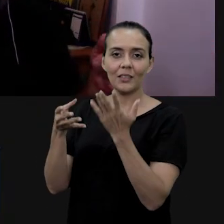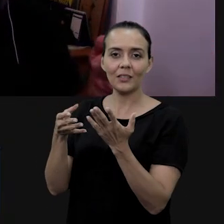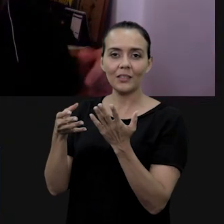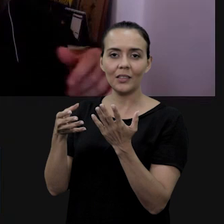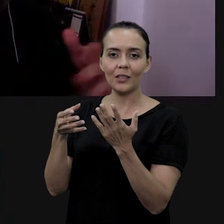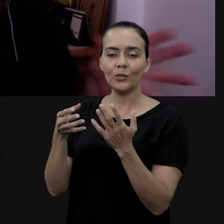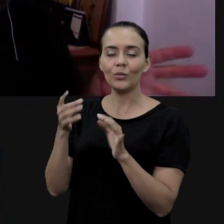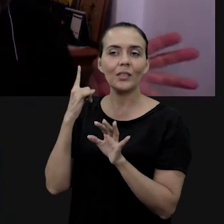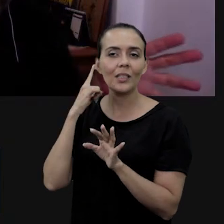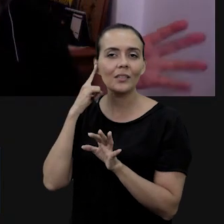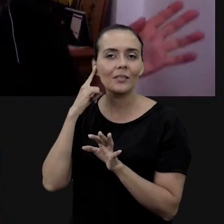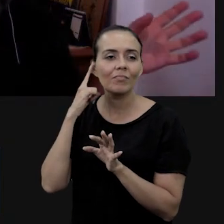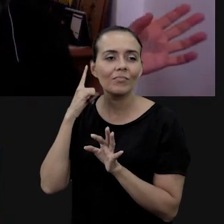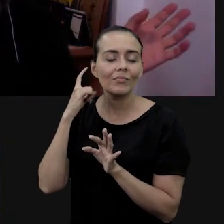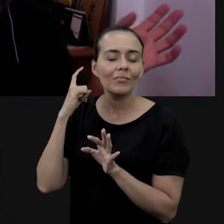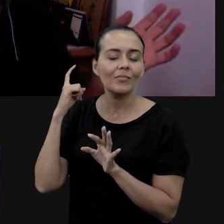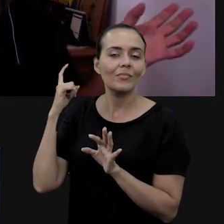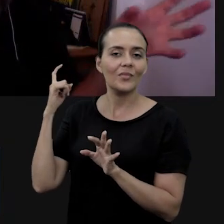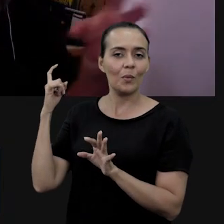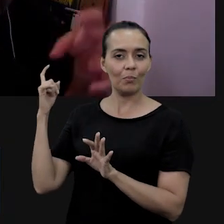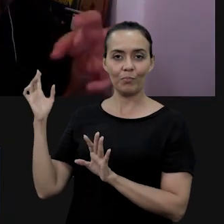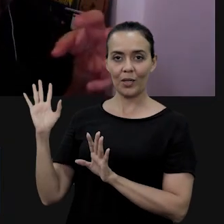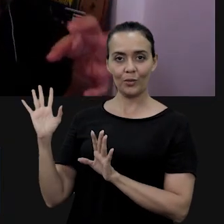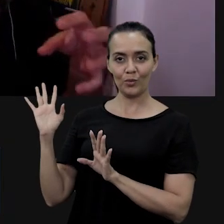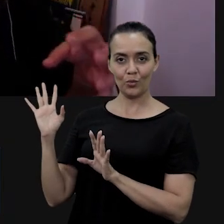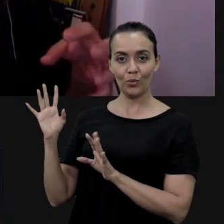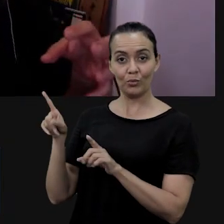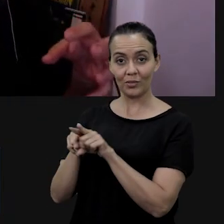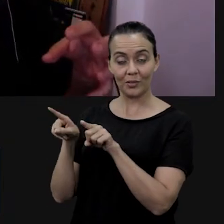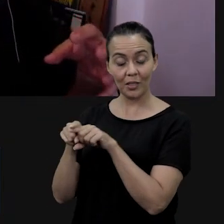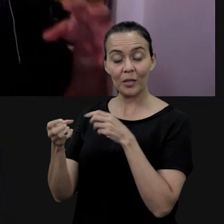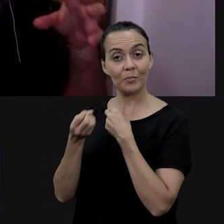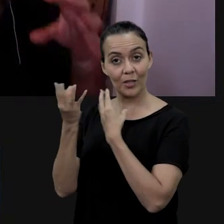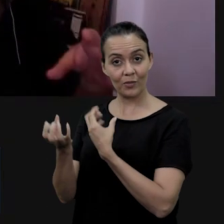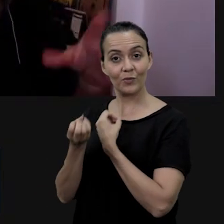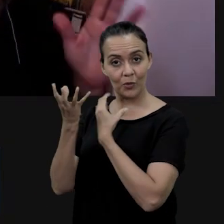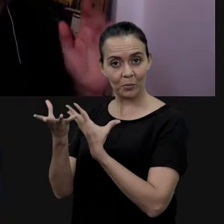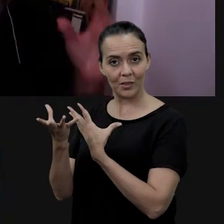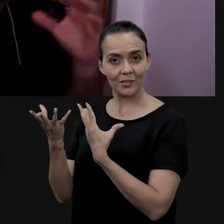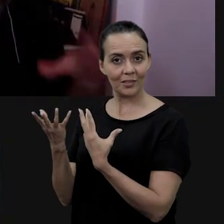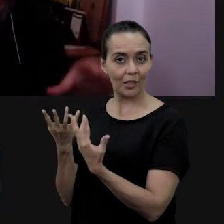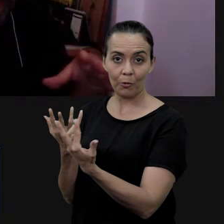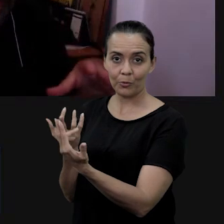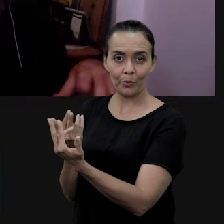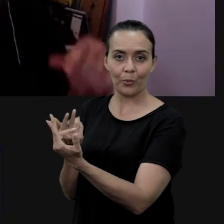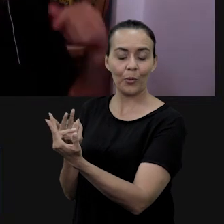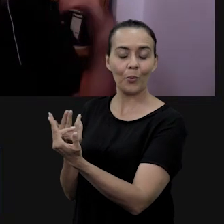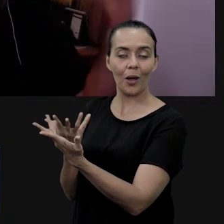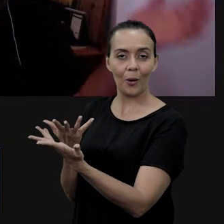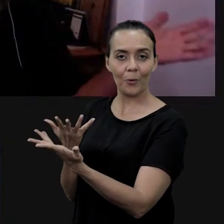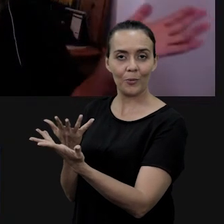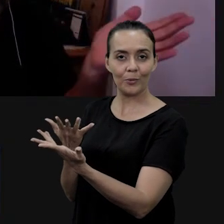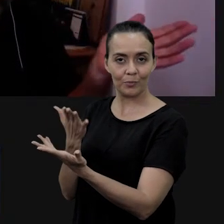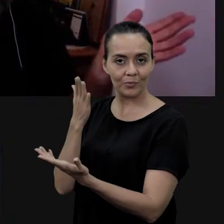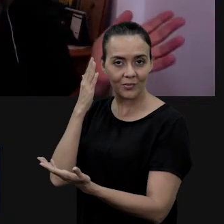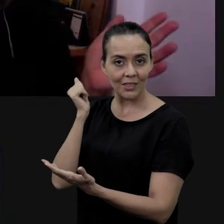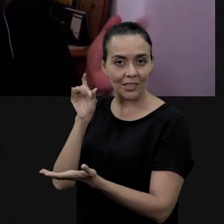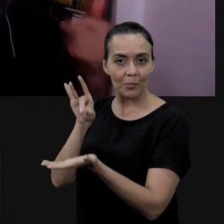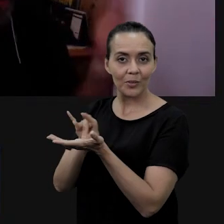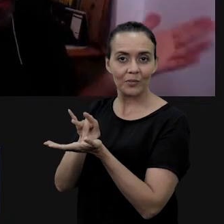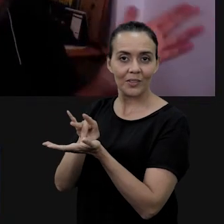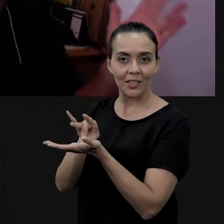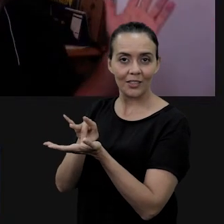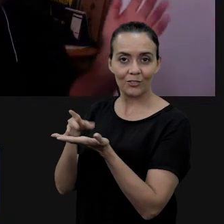como um arquivo zip, né? Ele está concentrando informação nesse filme, naquela cena, está